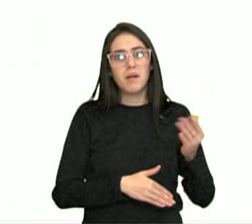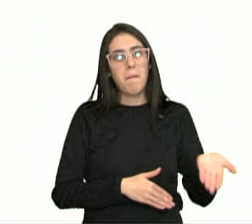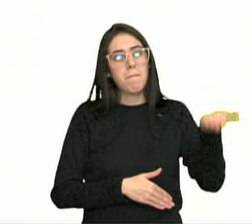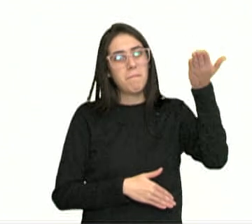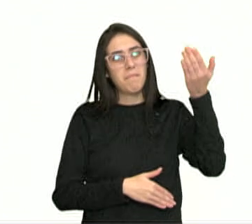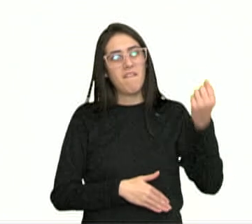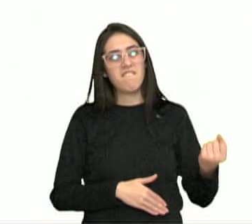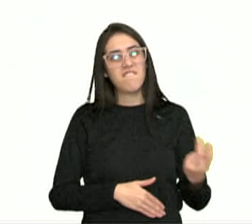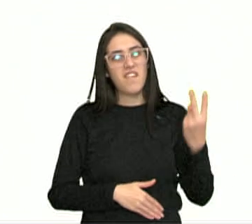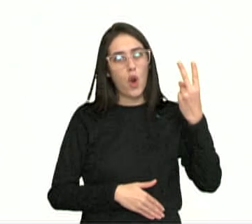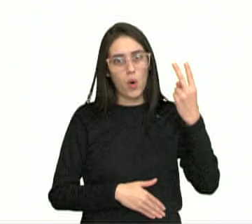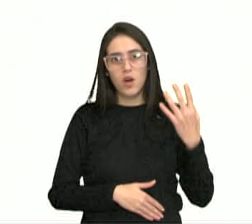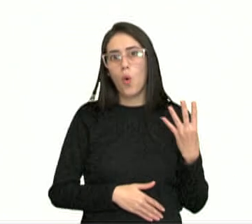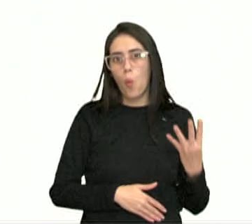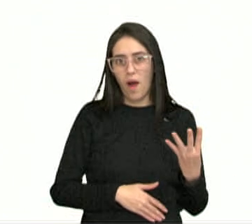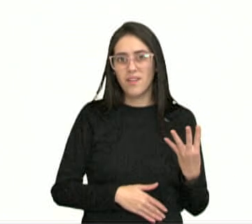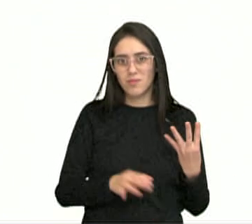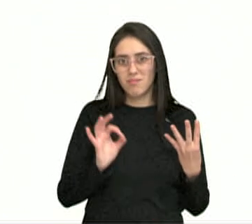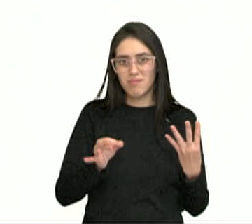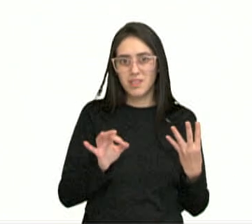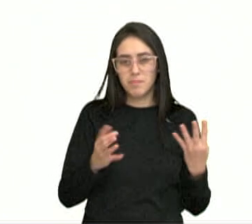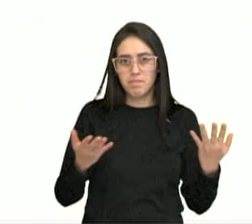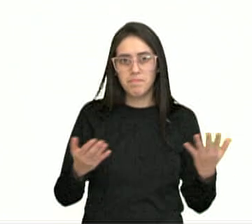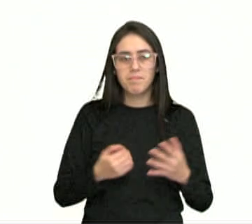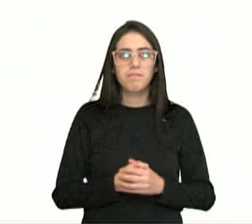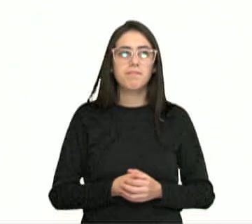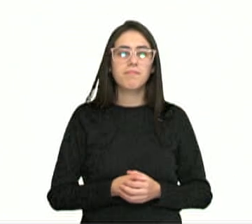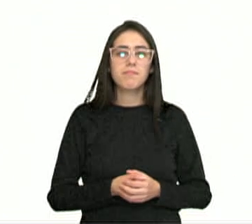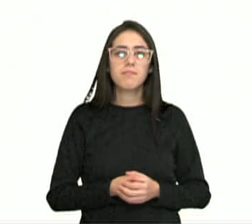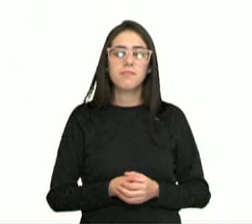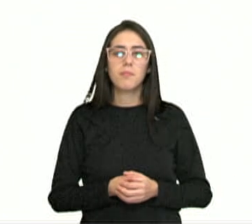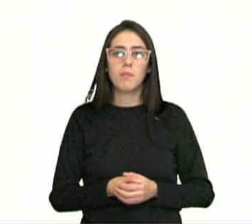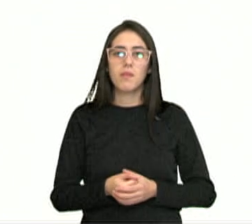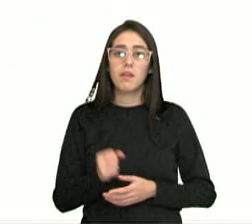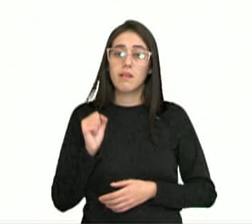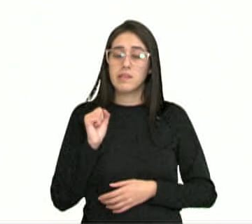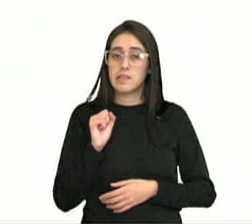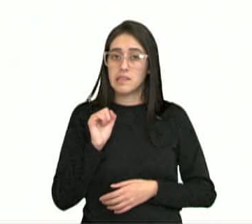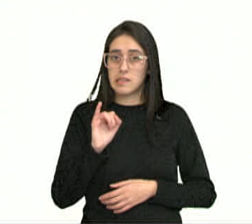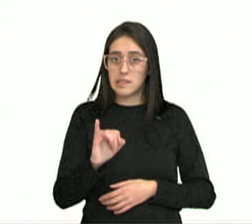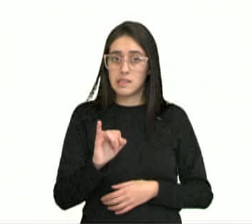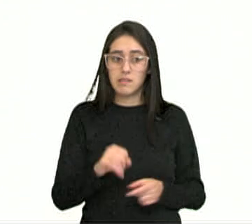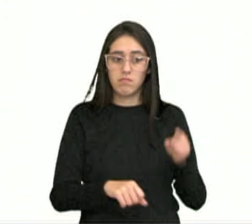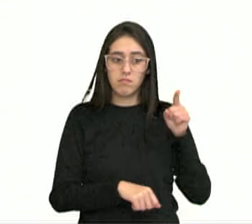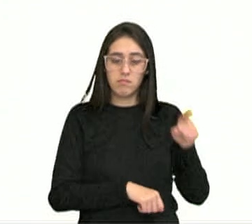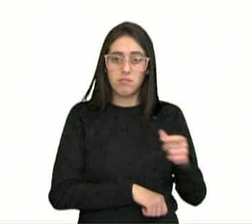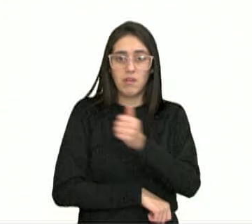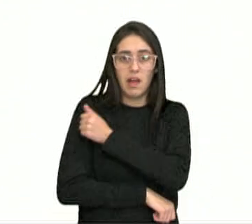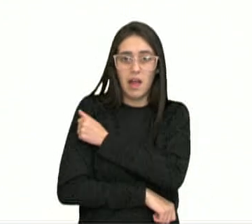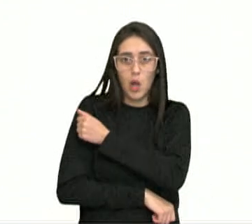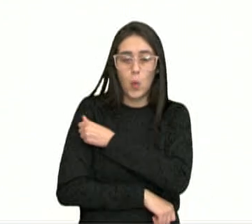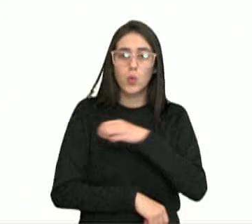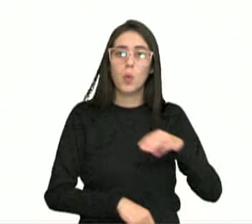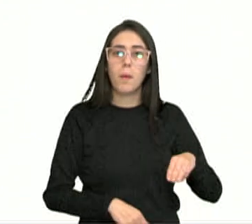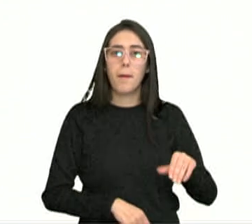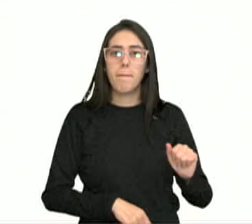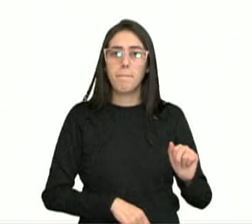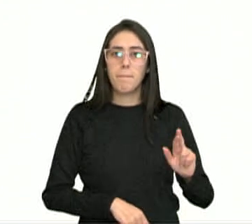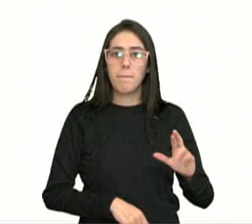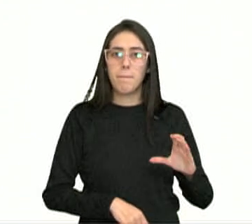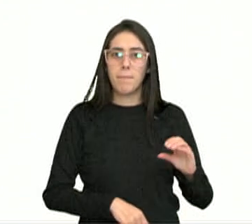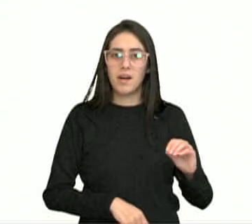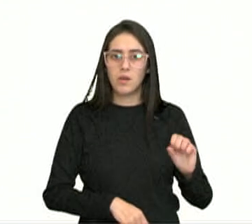4, certo? Digamos, então, que se o aluno Marcos tirou